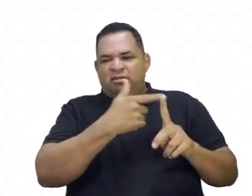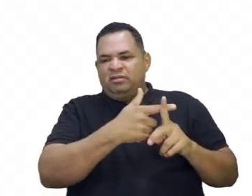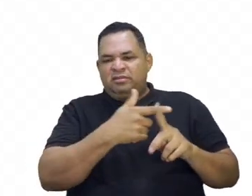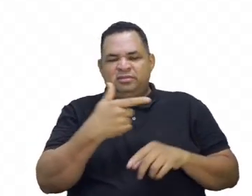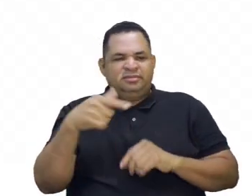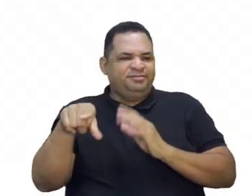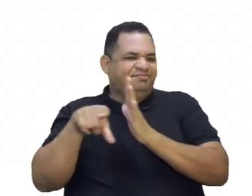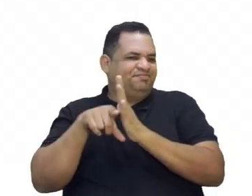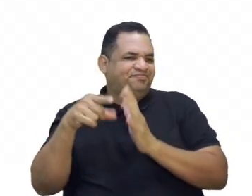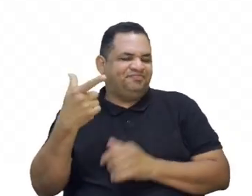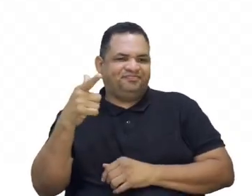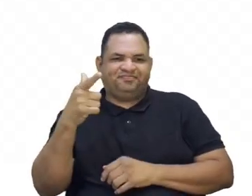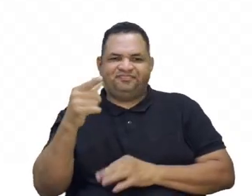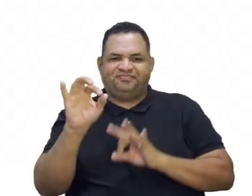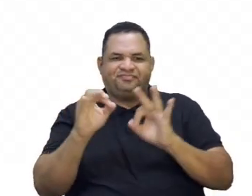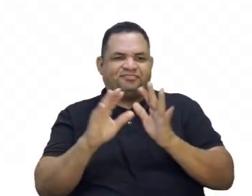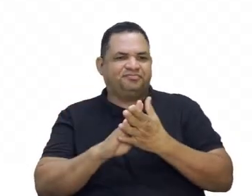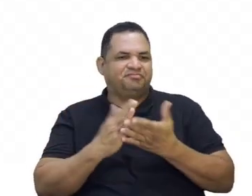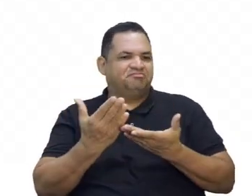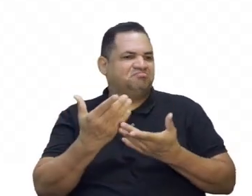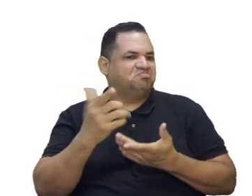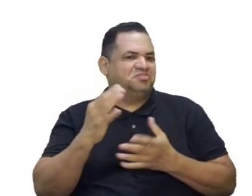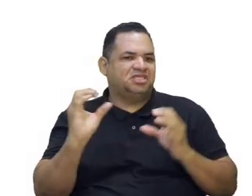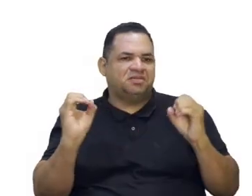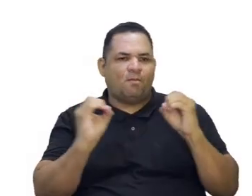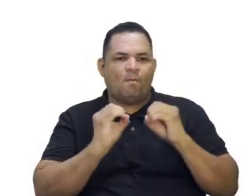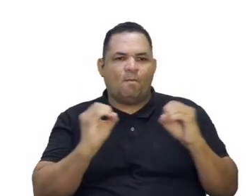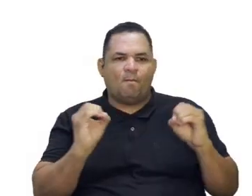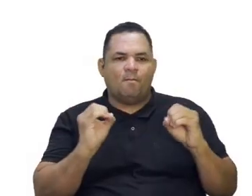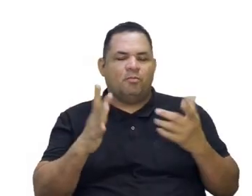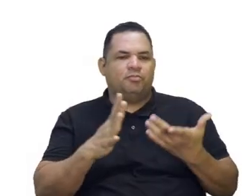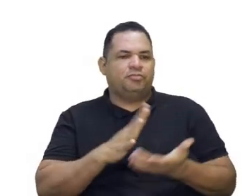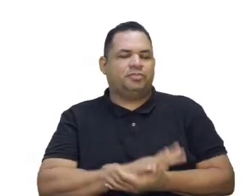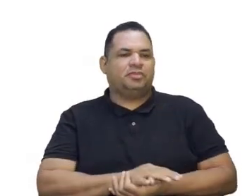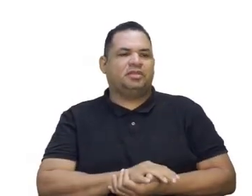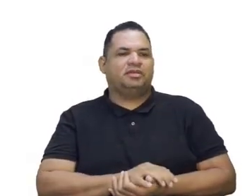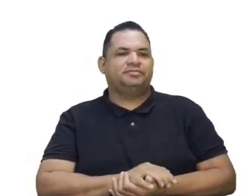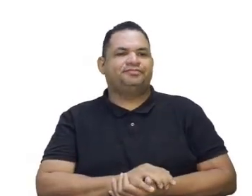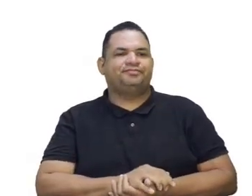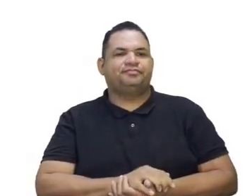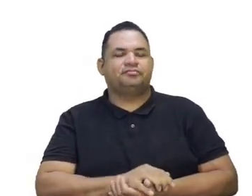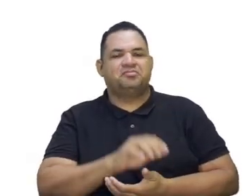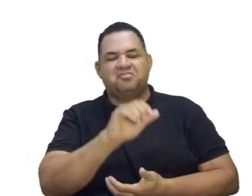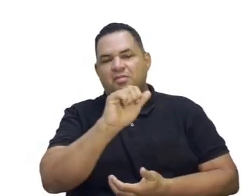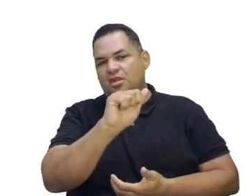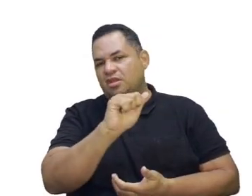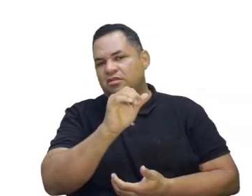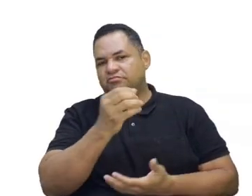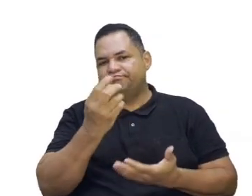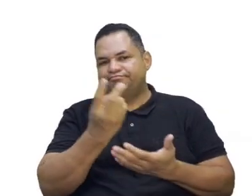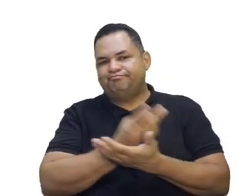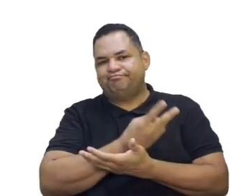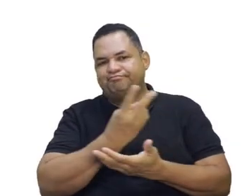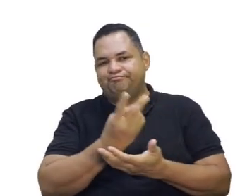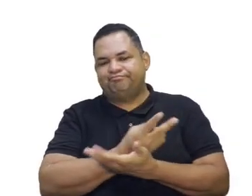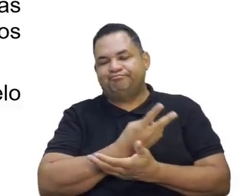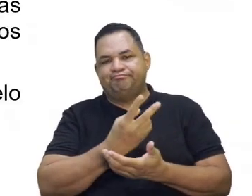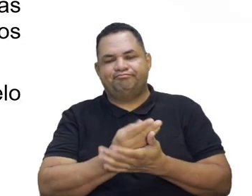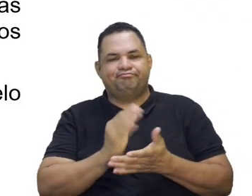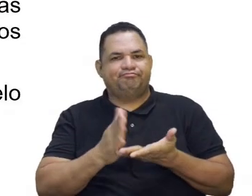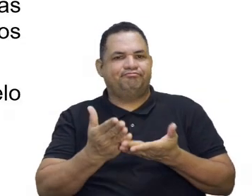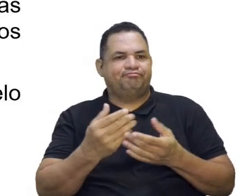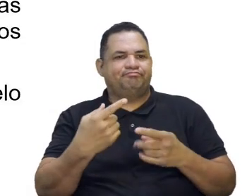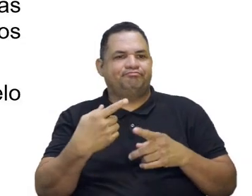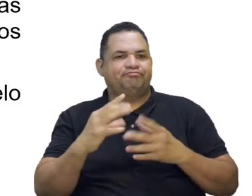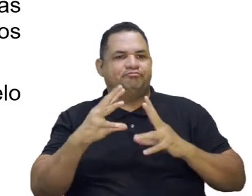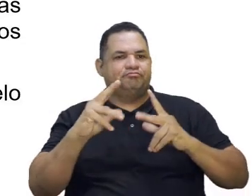O modelo atômico de Dalton é desprovido de carga. Então, a letra A não tem como ser a correta, porque a letra A está